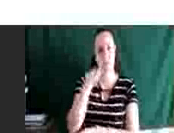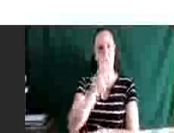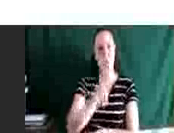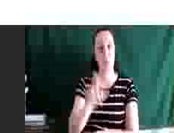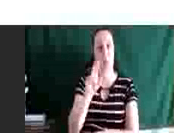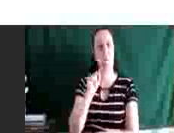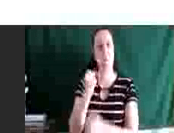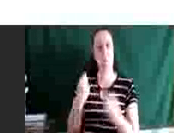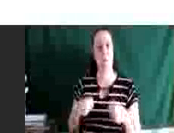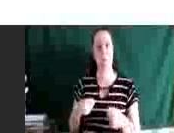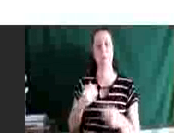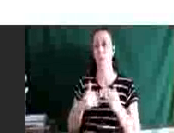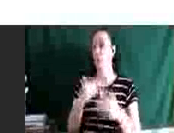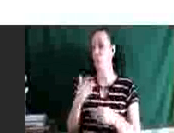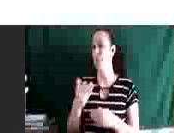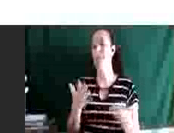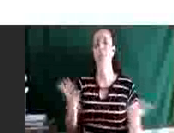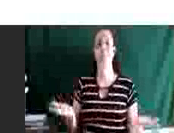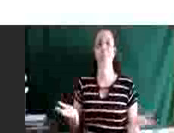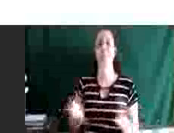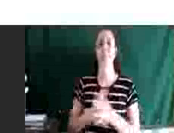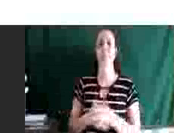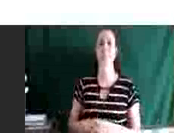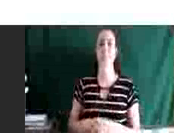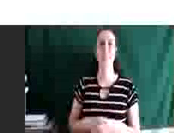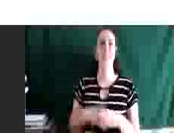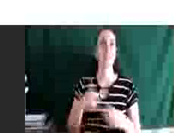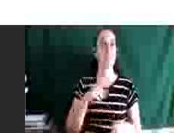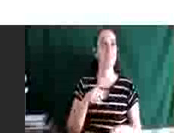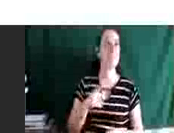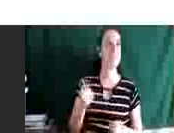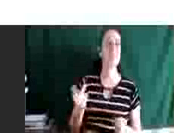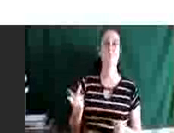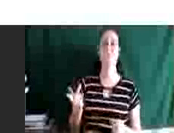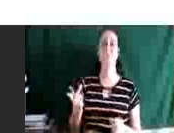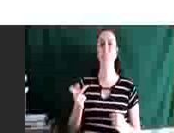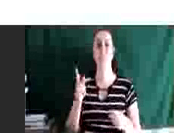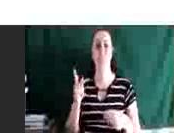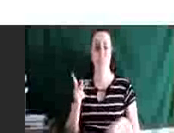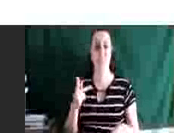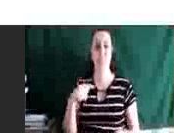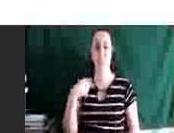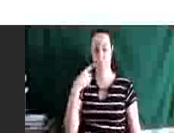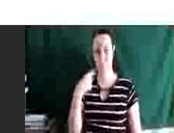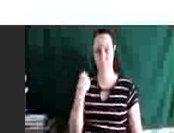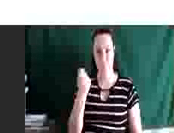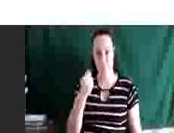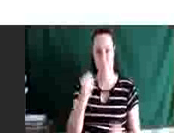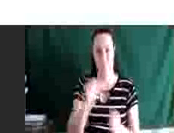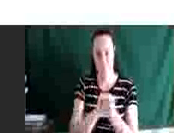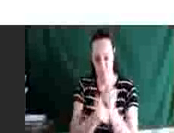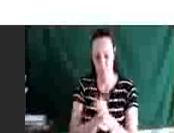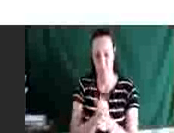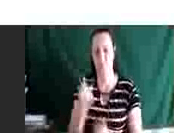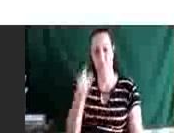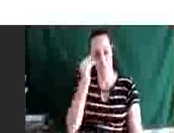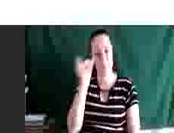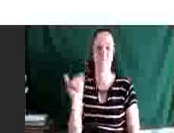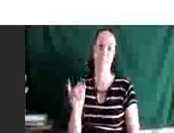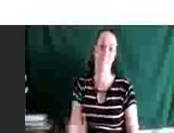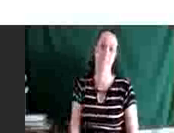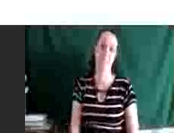né, as digitais, né, o que o sistema deixou de rastros digitais. A enumeração, o mapeamento